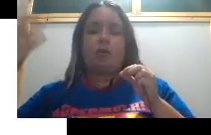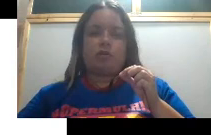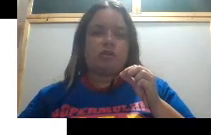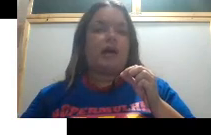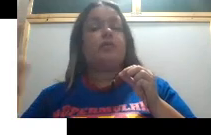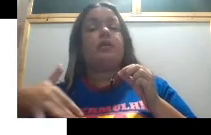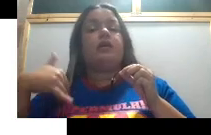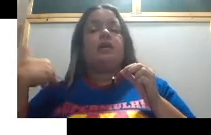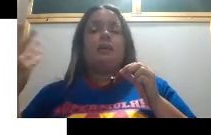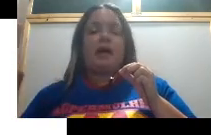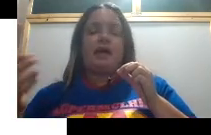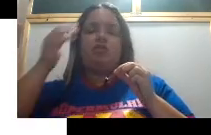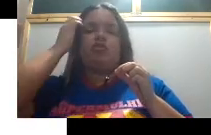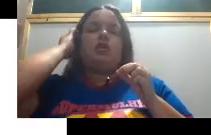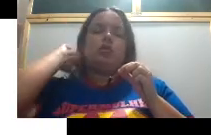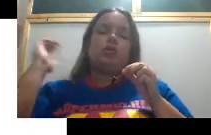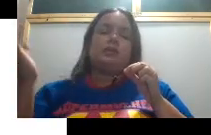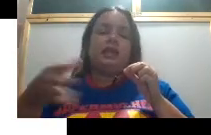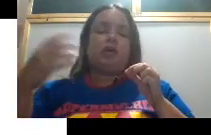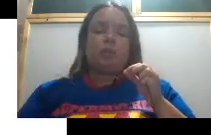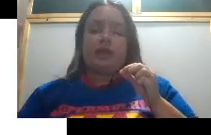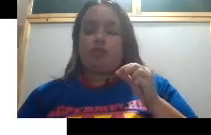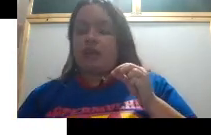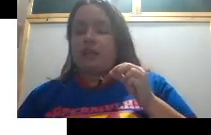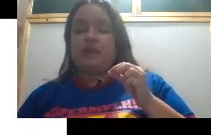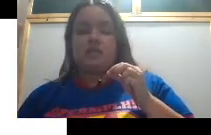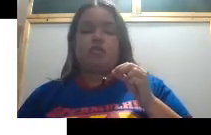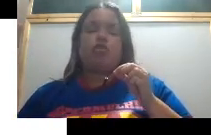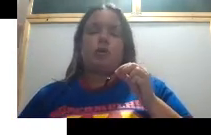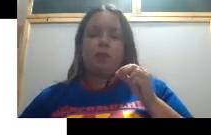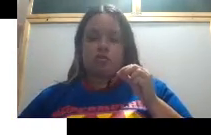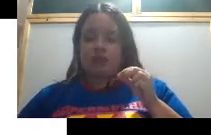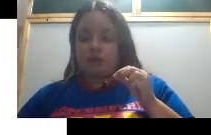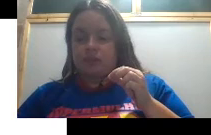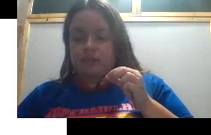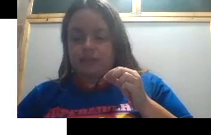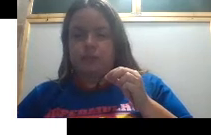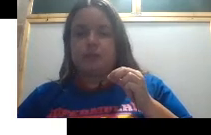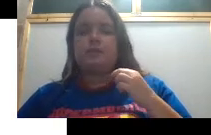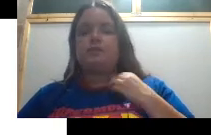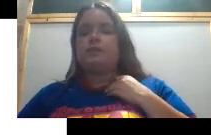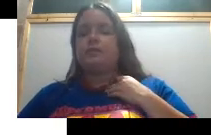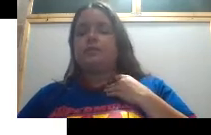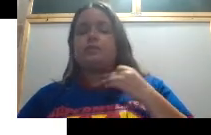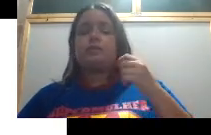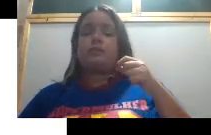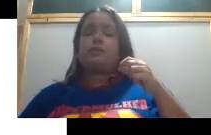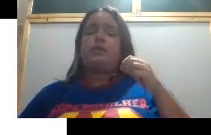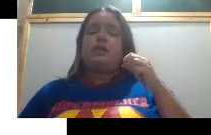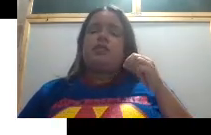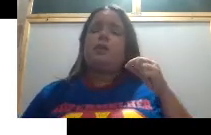todo mundo chama bolsonaro bolsonaro mas o nome dele é completo Jair Messias bolsonaro certo